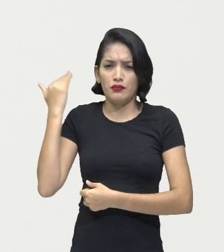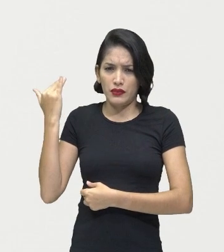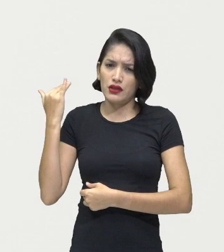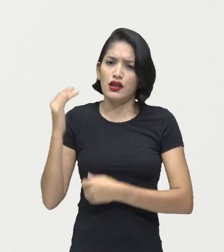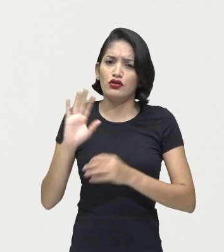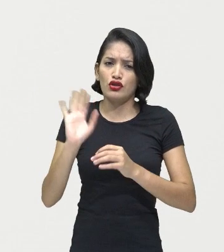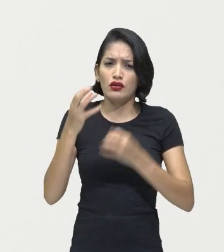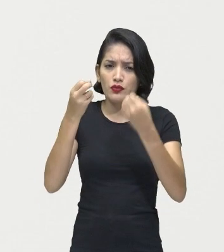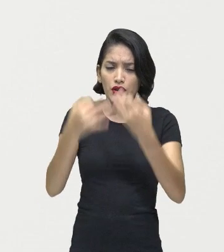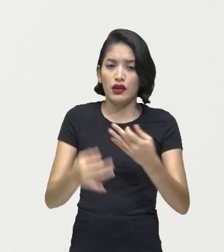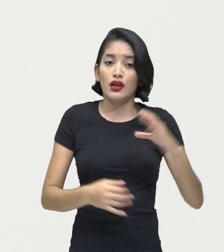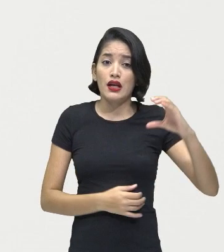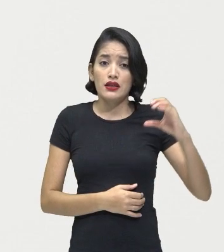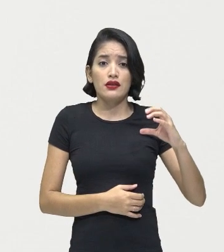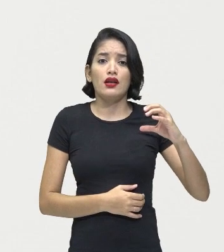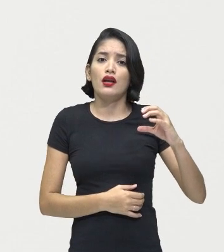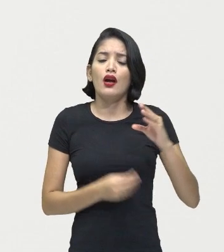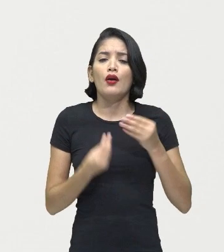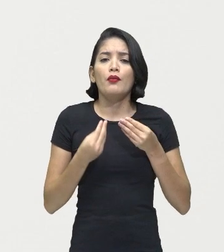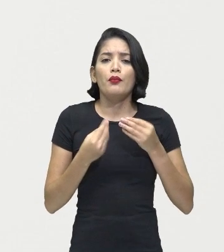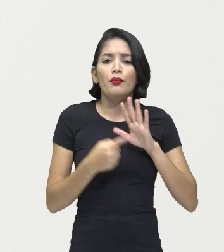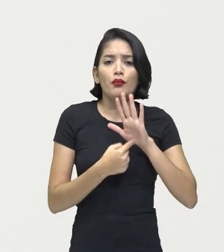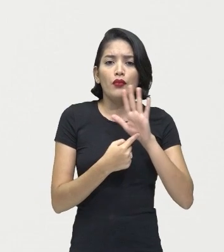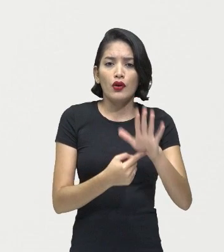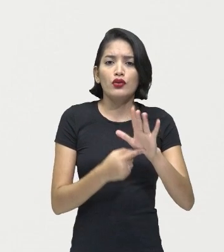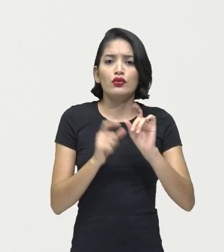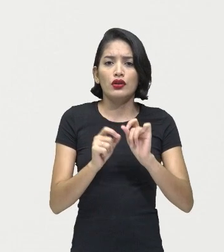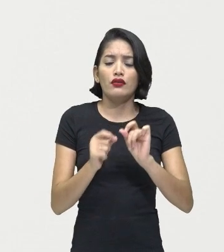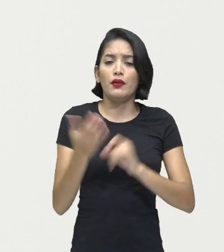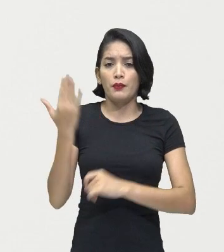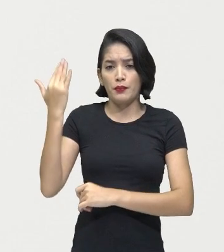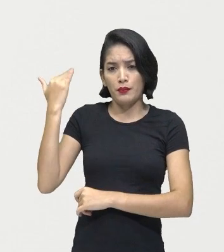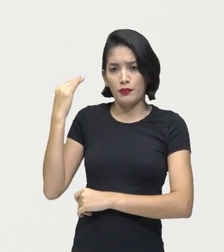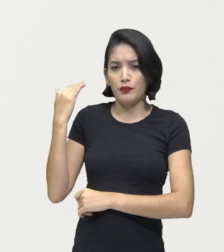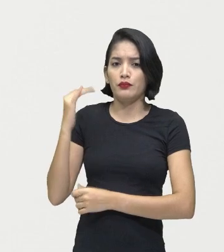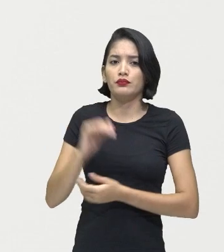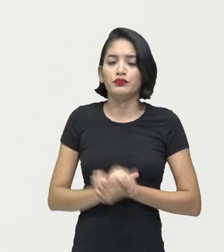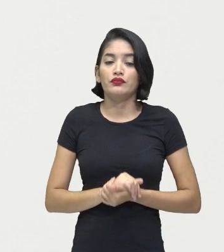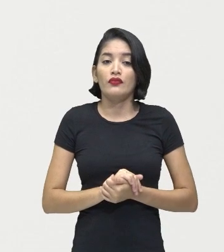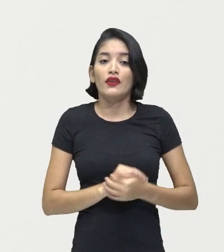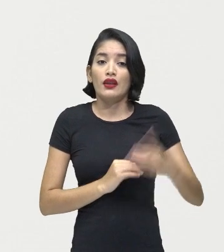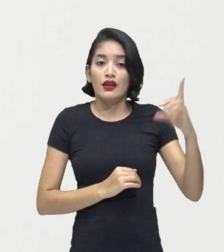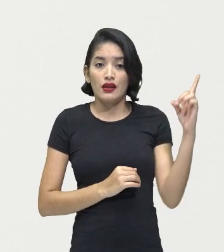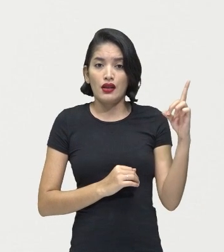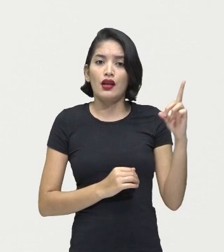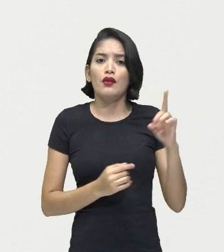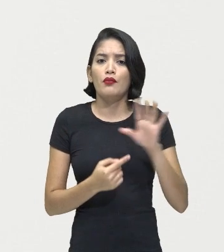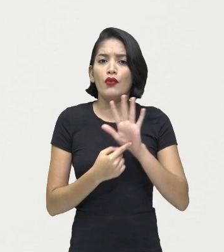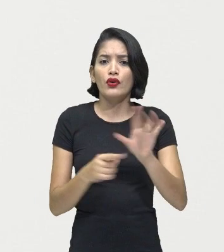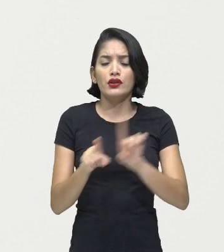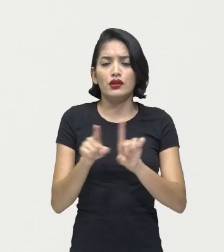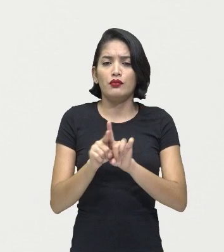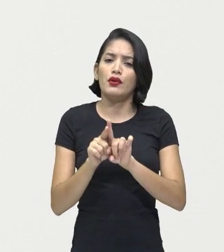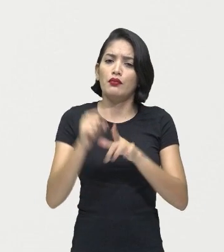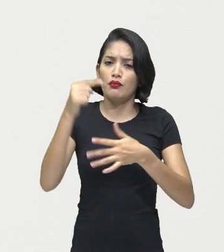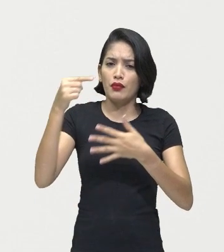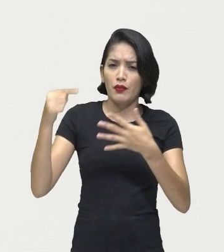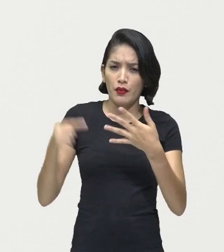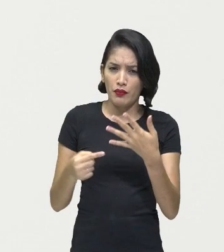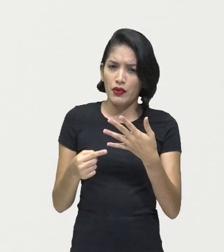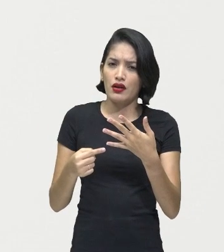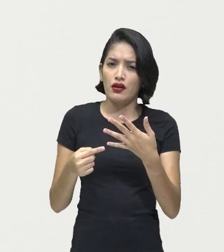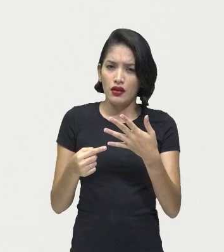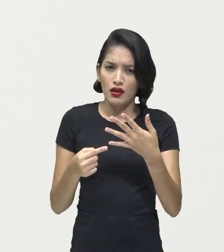dito anteriormente e oferece uma alternativa ao fato citado. Então, como a gente analisou, né, a letra A, ele